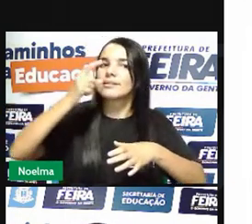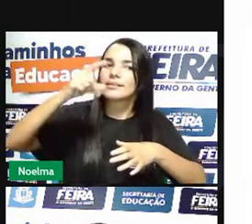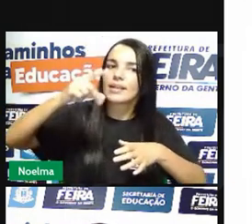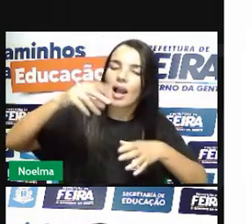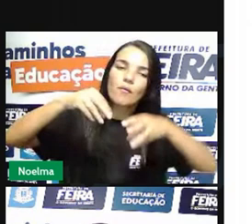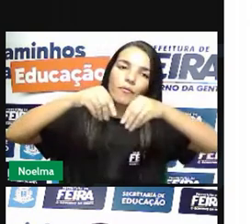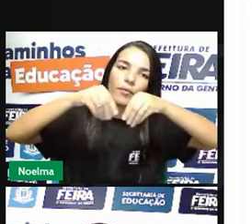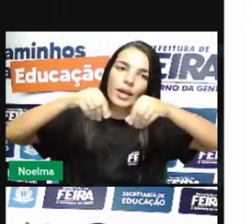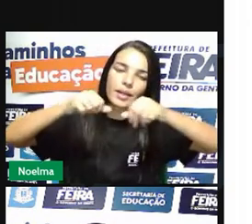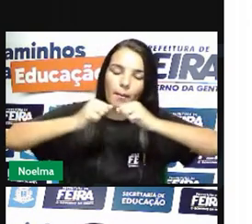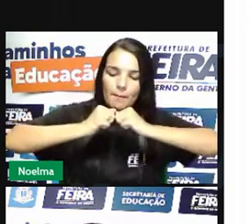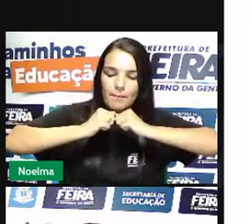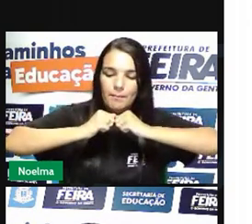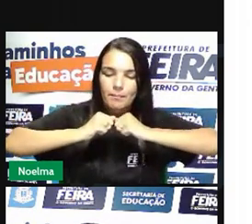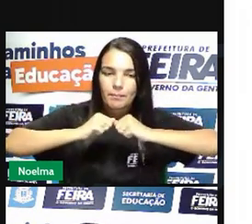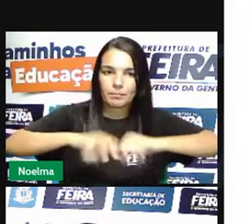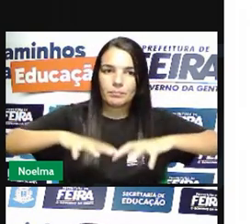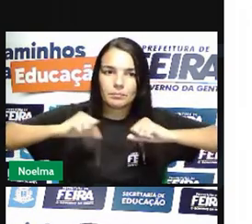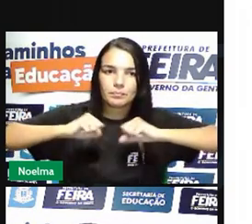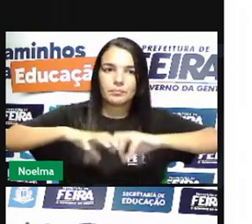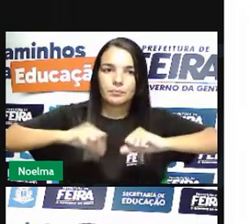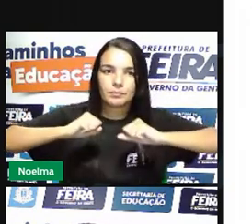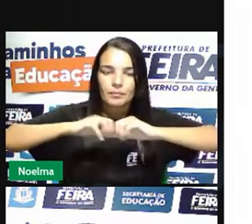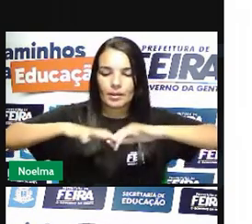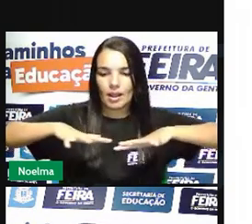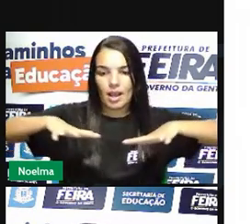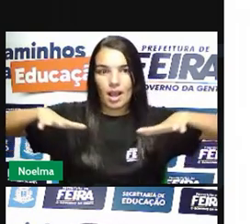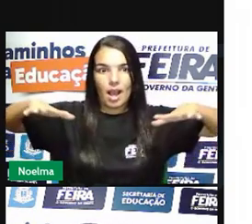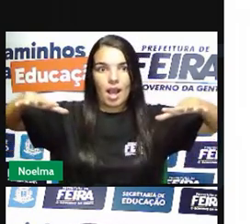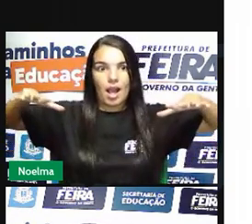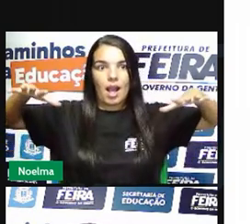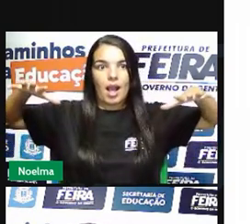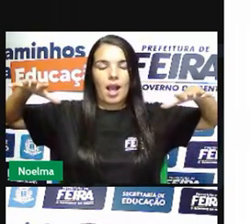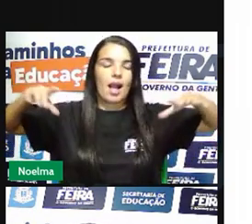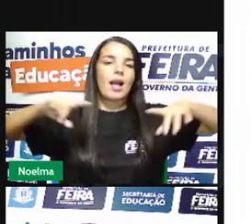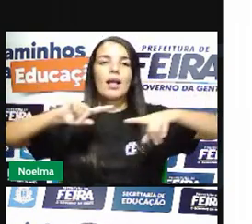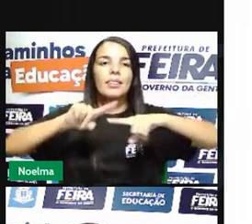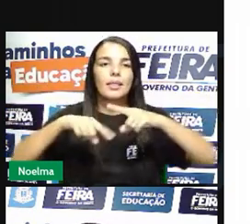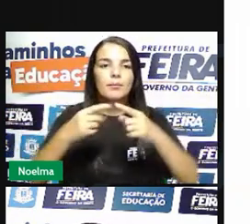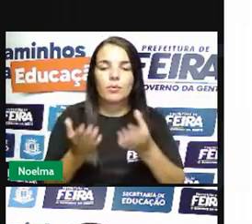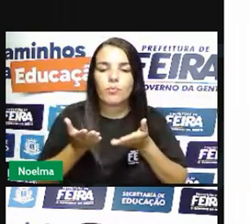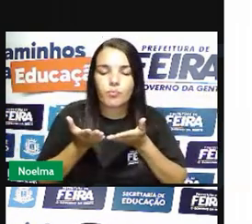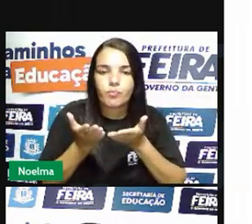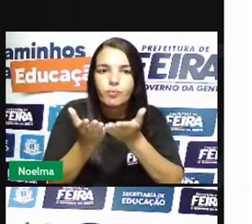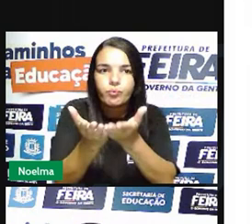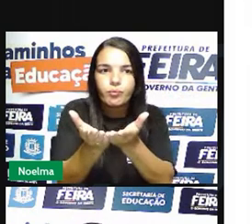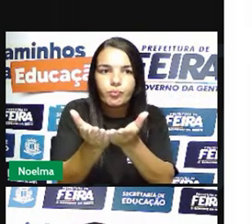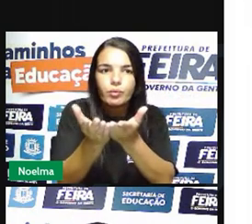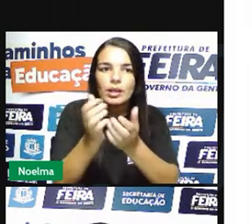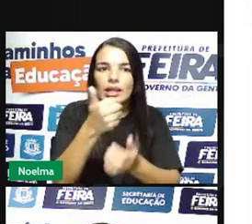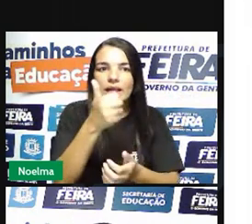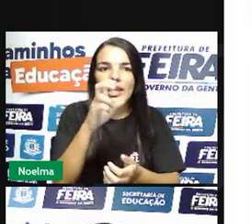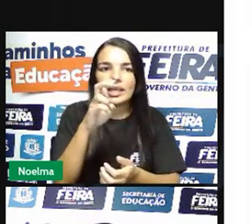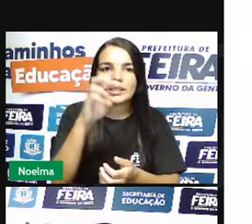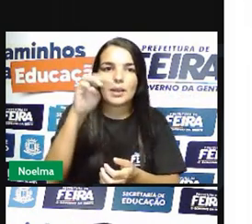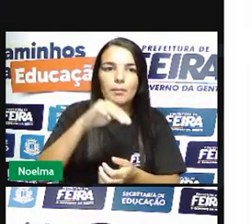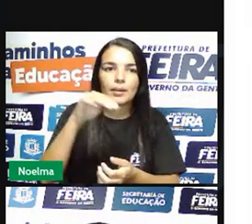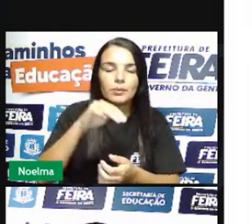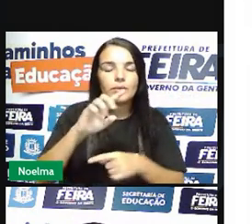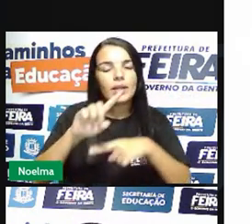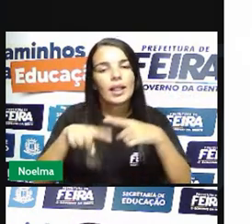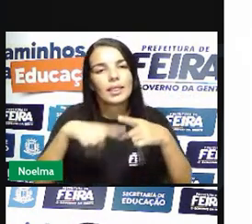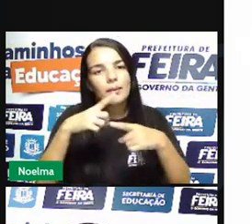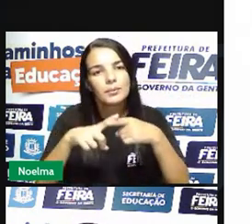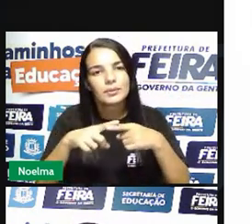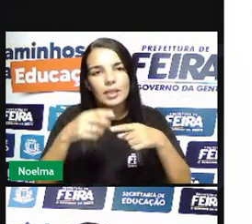Abra a massa e deixe descansar até crescer as por 15 minutos antes de colocar o molho de tomate